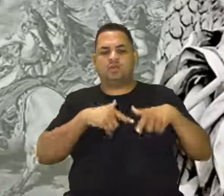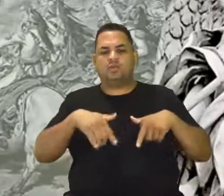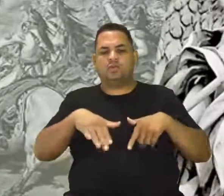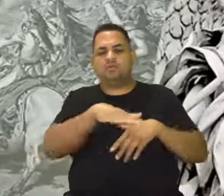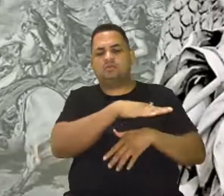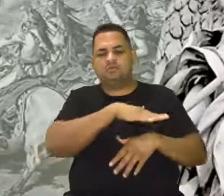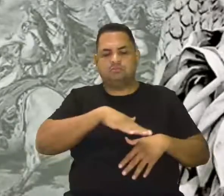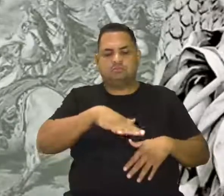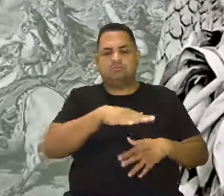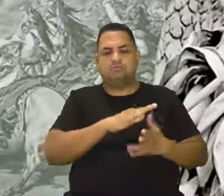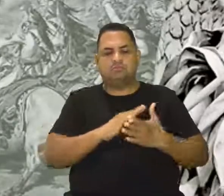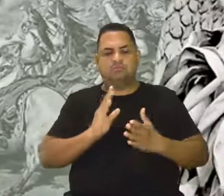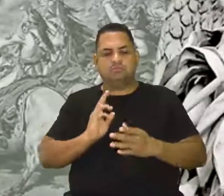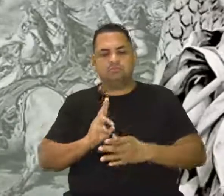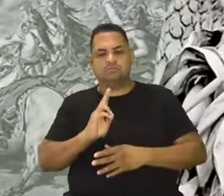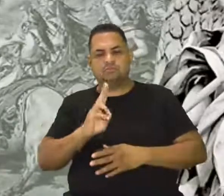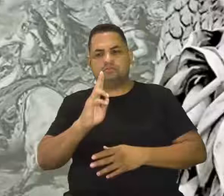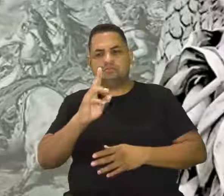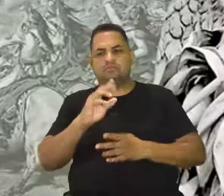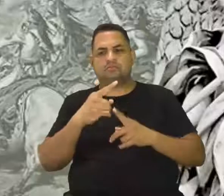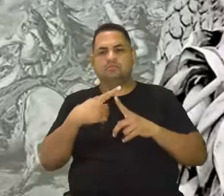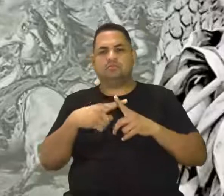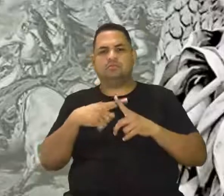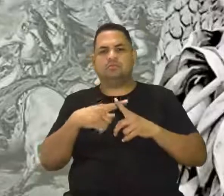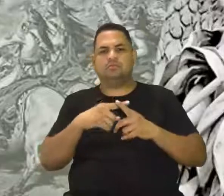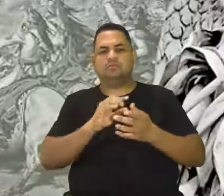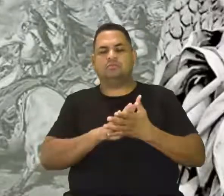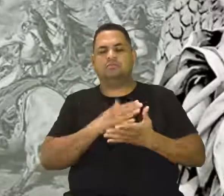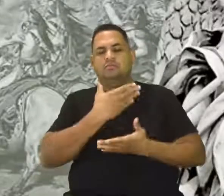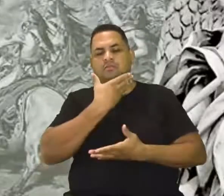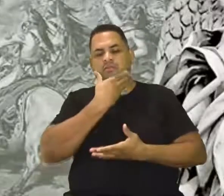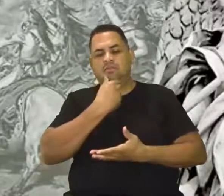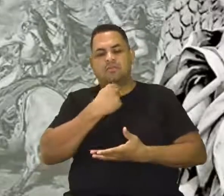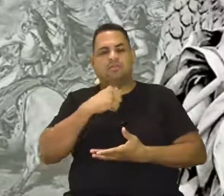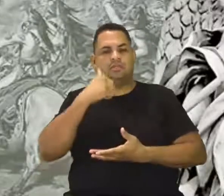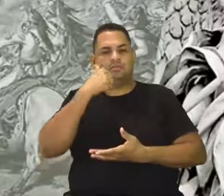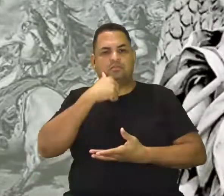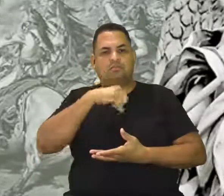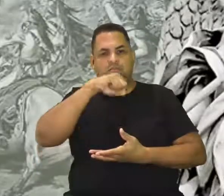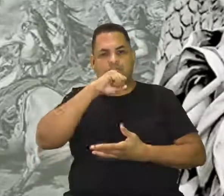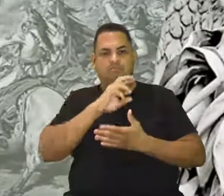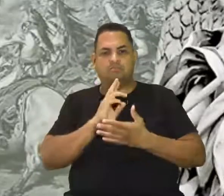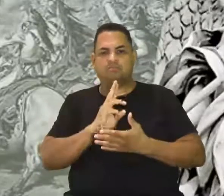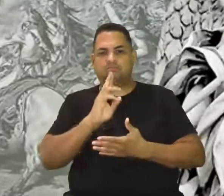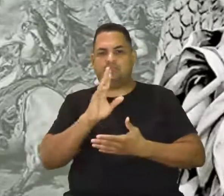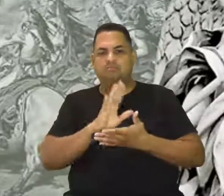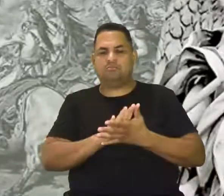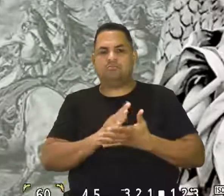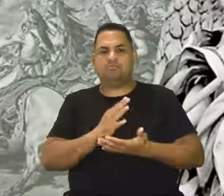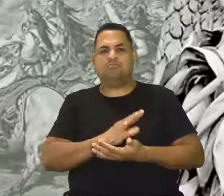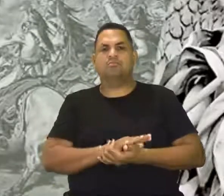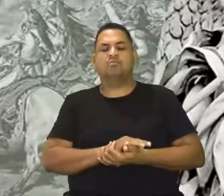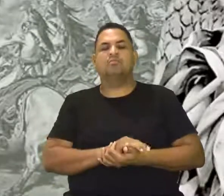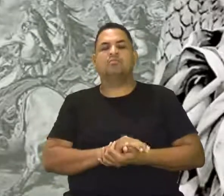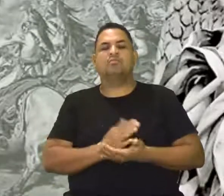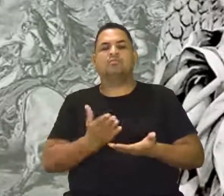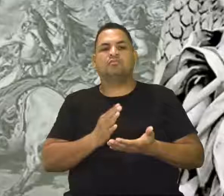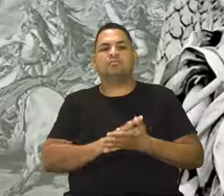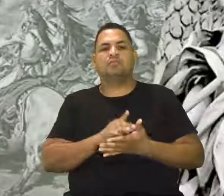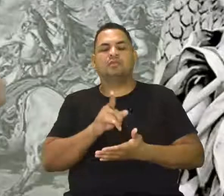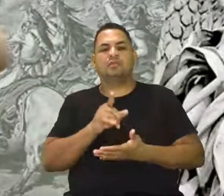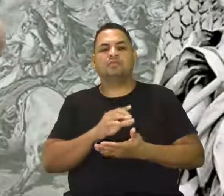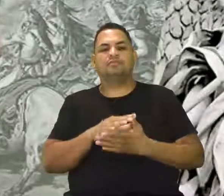a caminhar sozinho. Porque o papai e a mamãe, eles não são eternos, não vão virar pedra. É só você